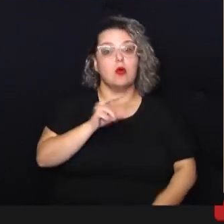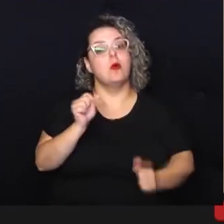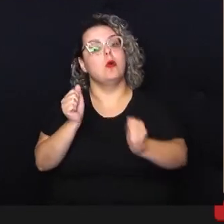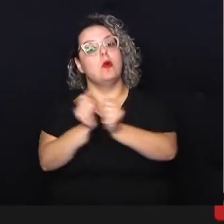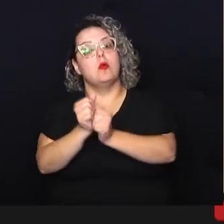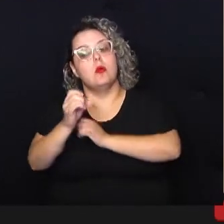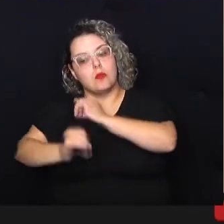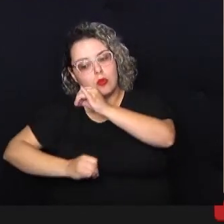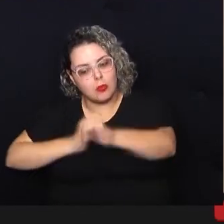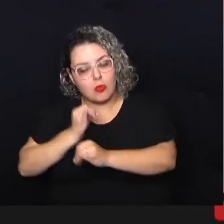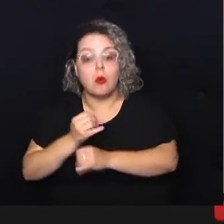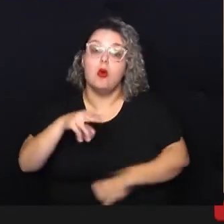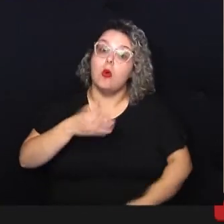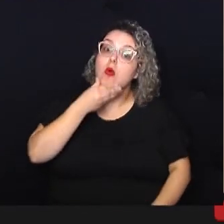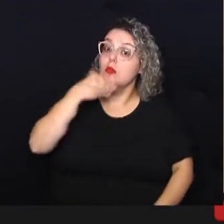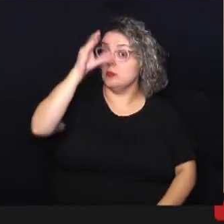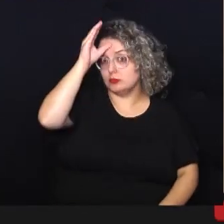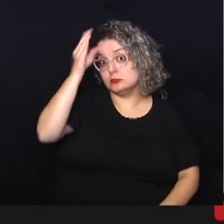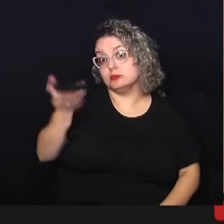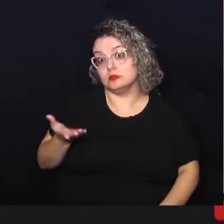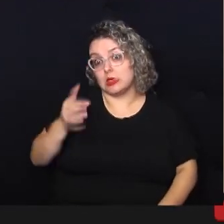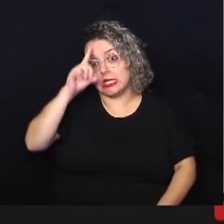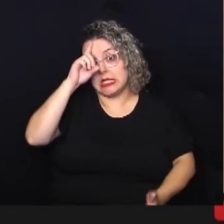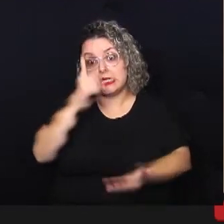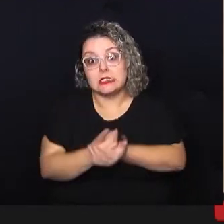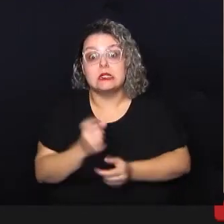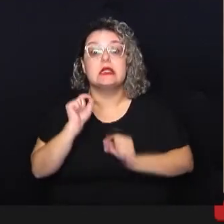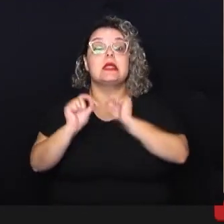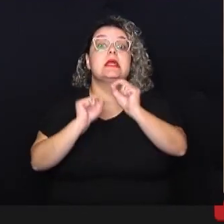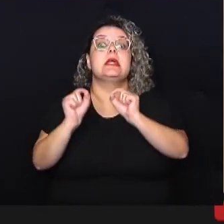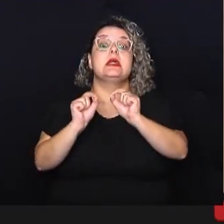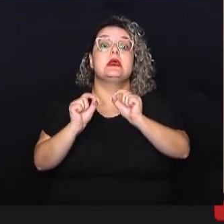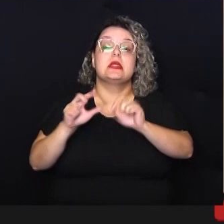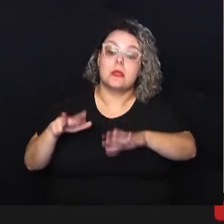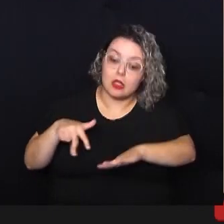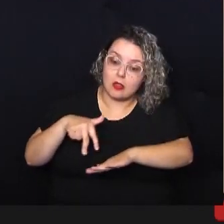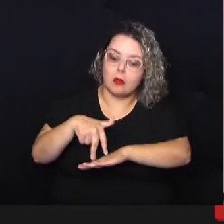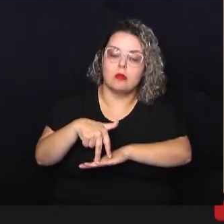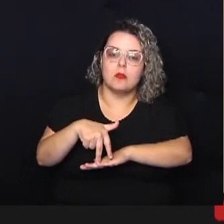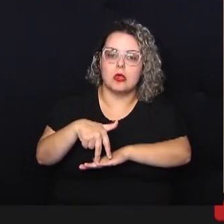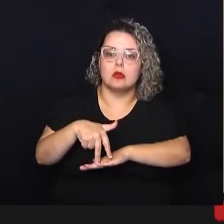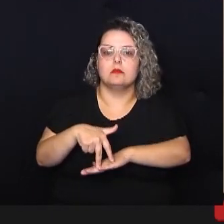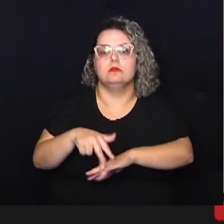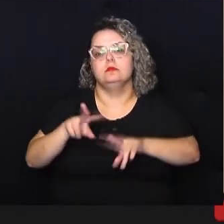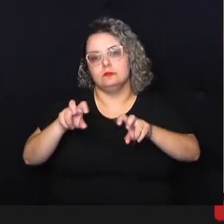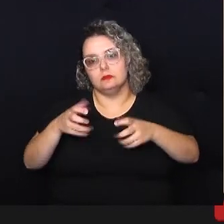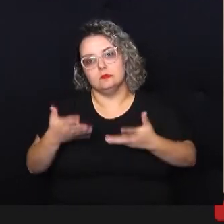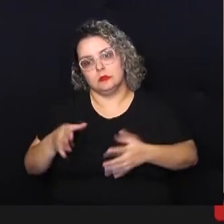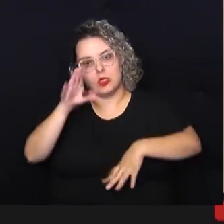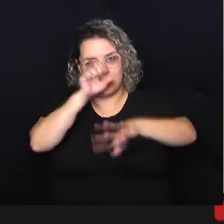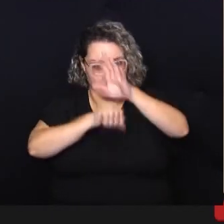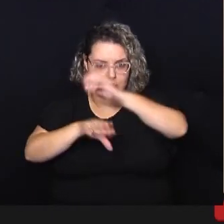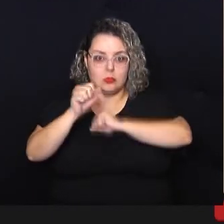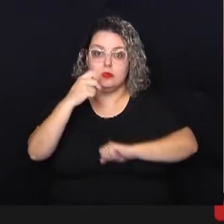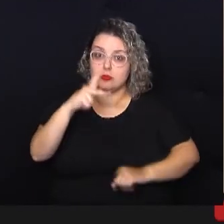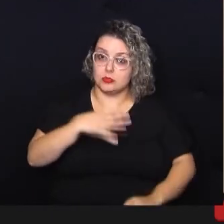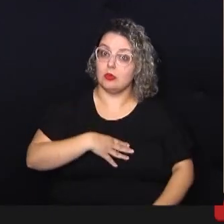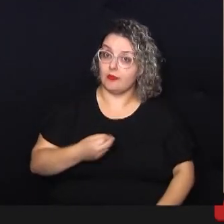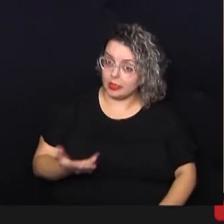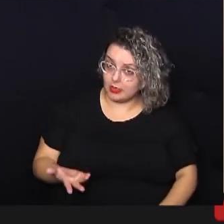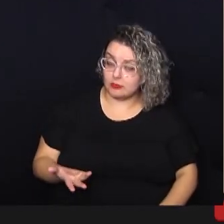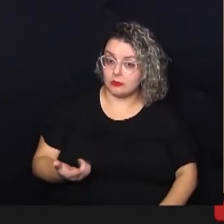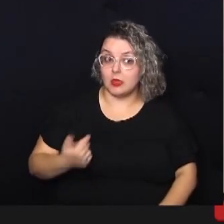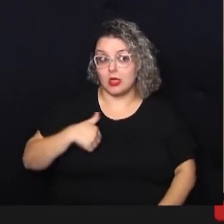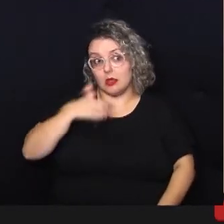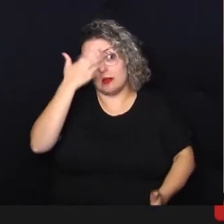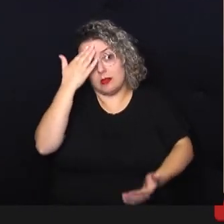tio. Você tem que decidir quem você quer que seja o protagonista desse aprendizado do seu filho, né? Eu